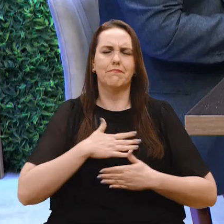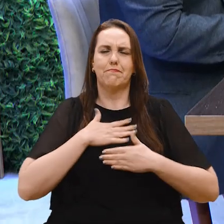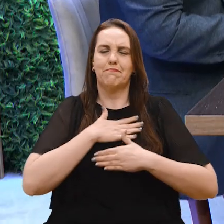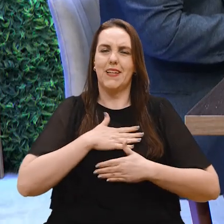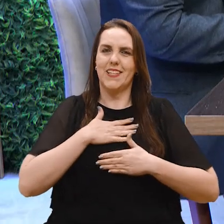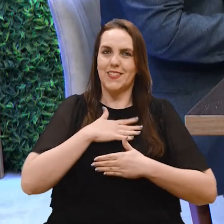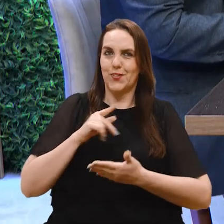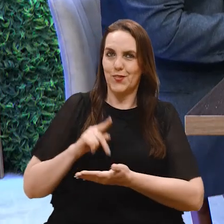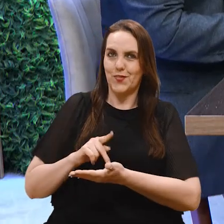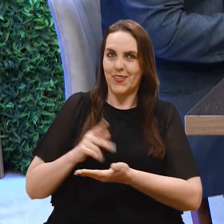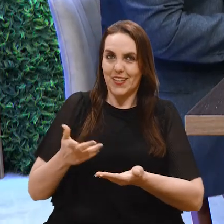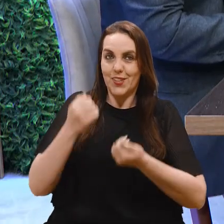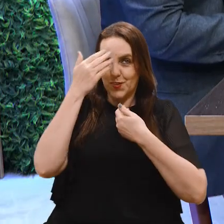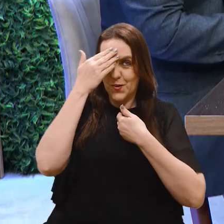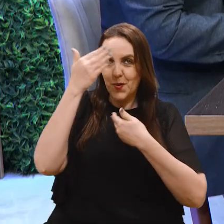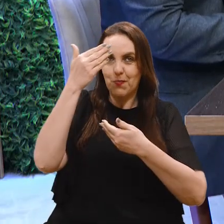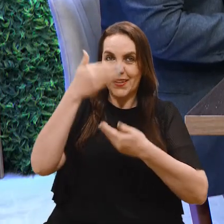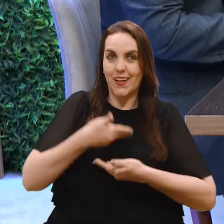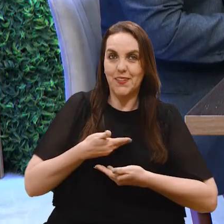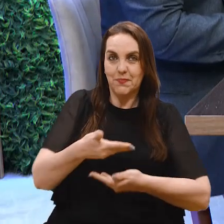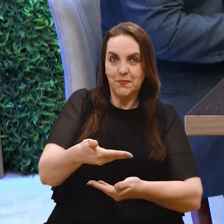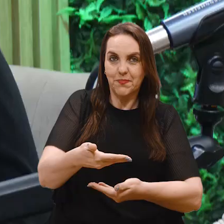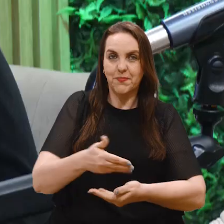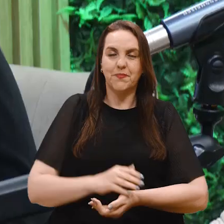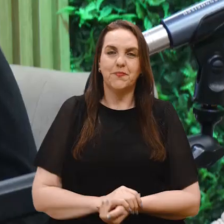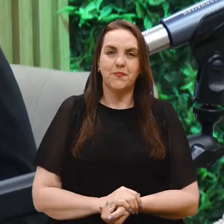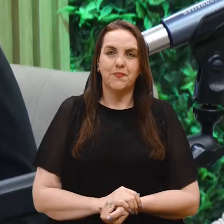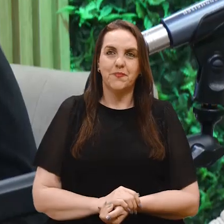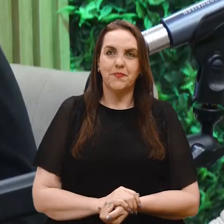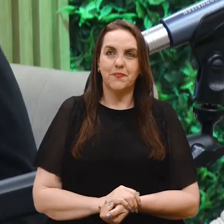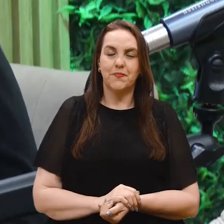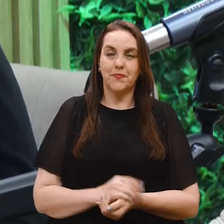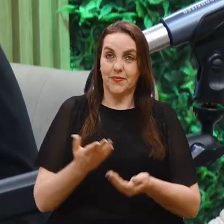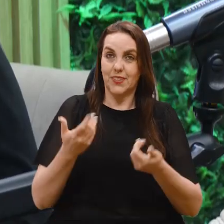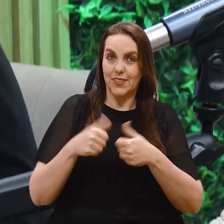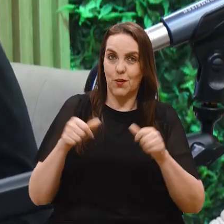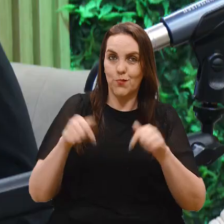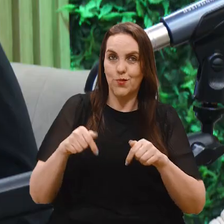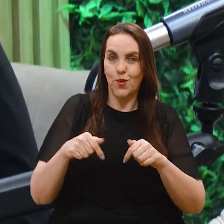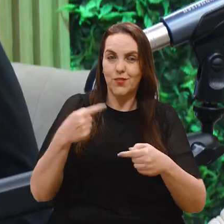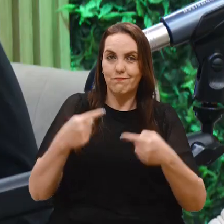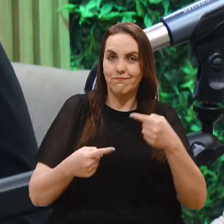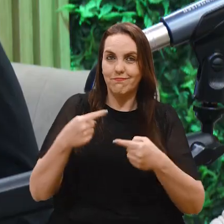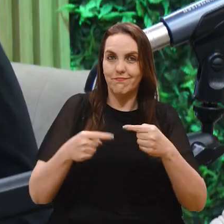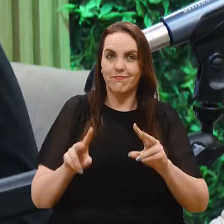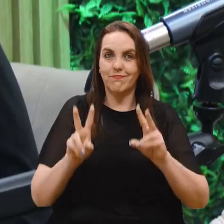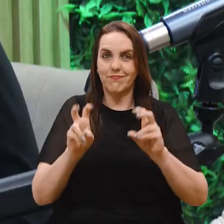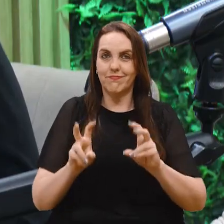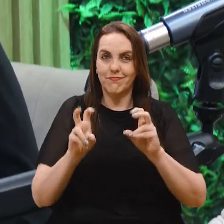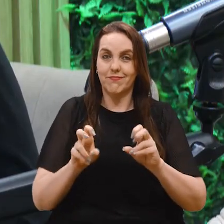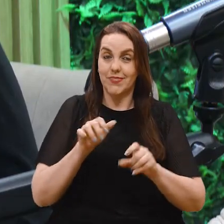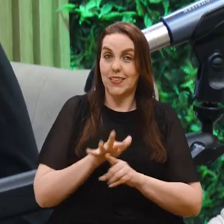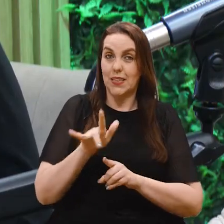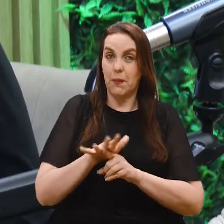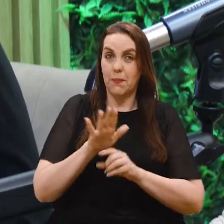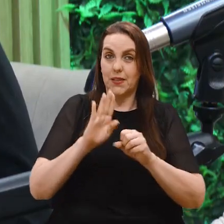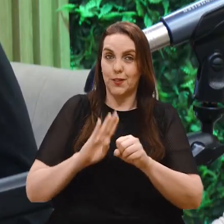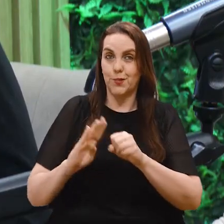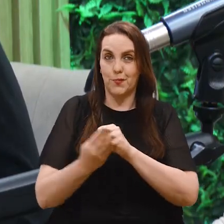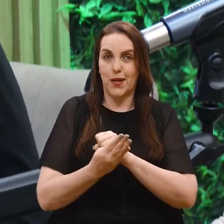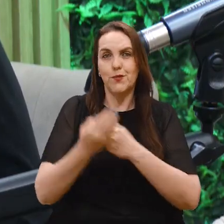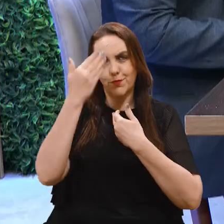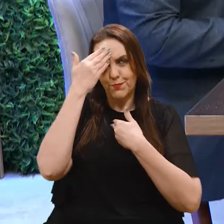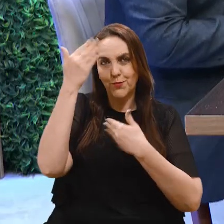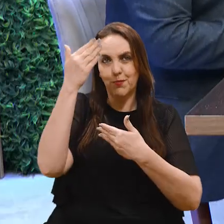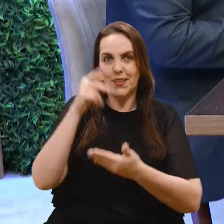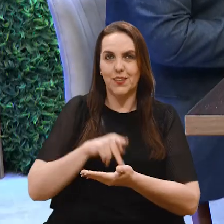mesmo. Obrigada também pelo convite, para a gente estar aqui hoje debatendo esses assuntos, essas demandas dos bairros. Obrigada